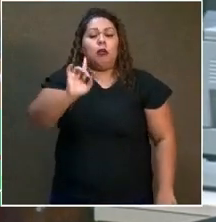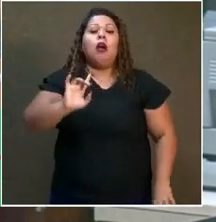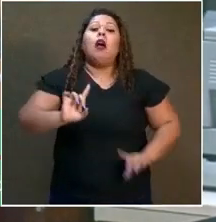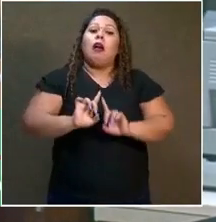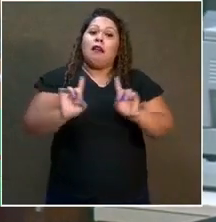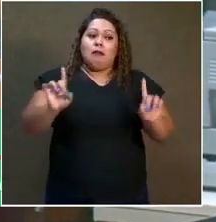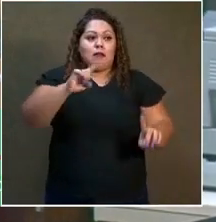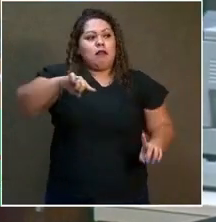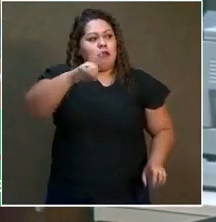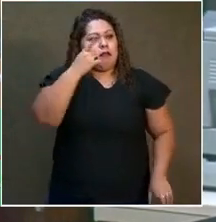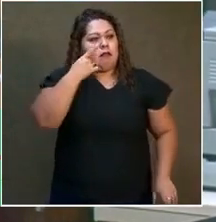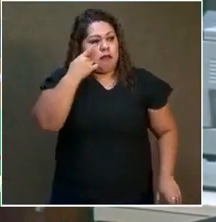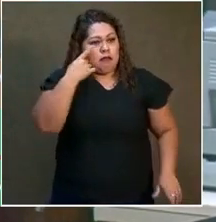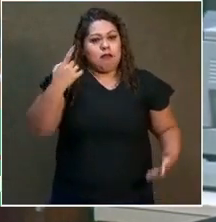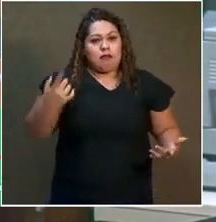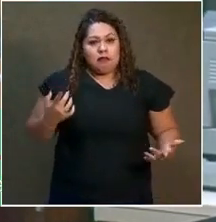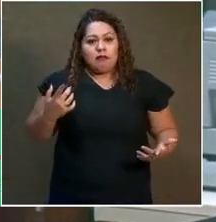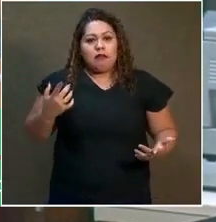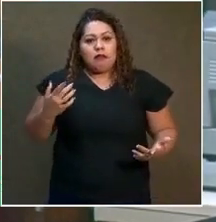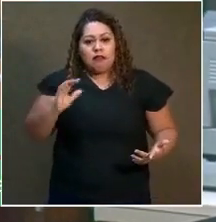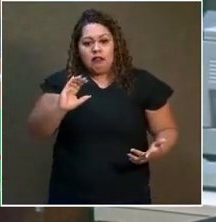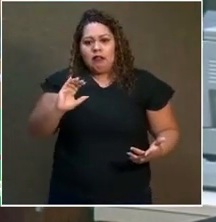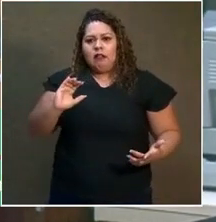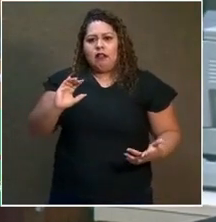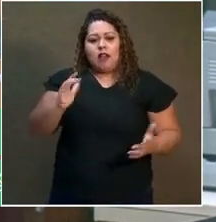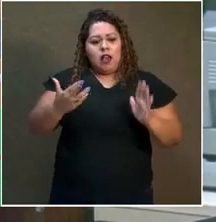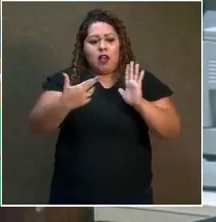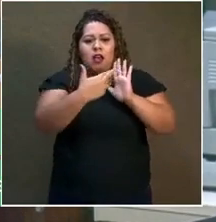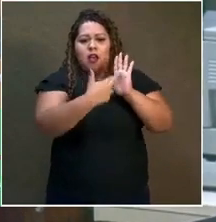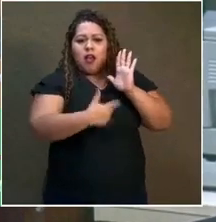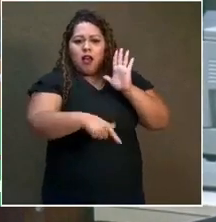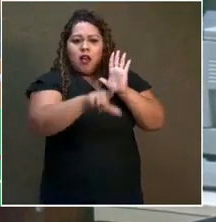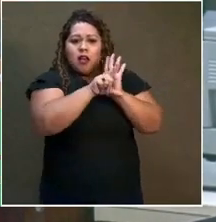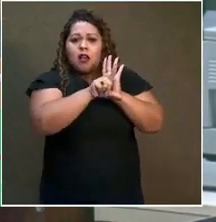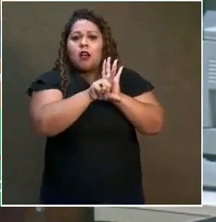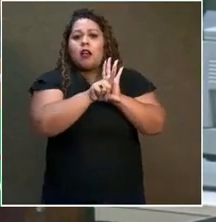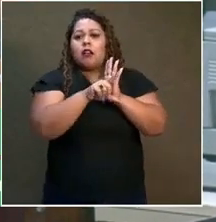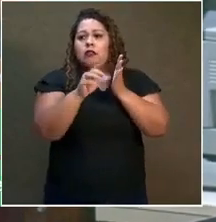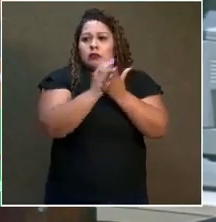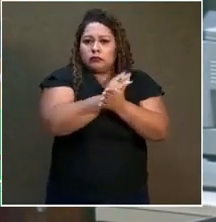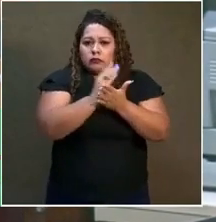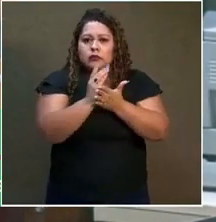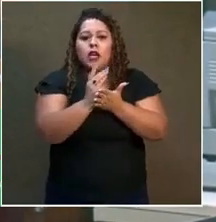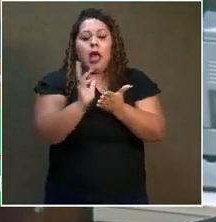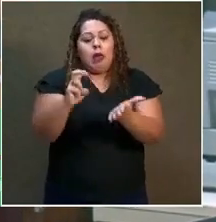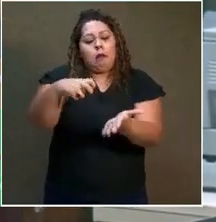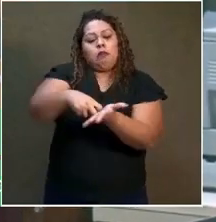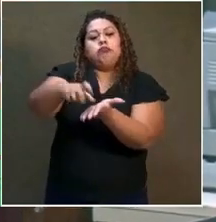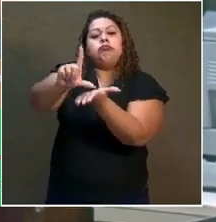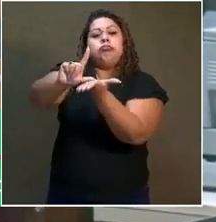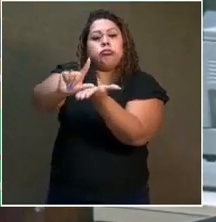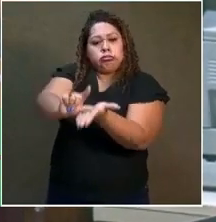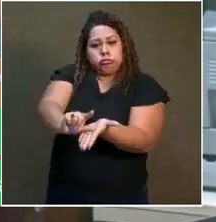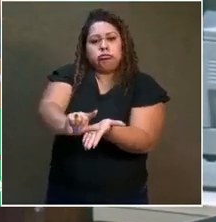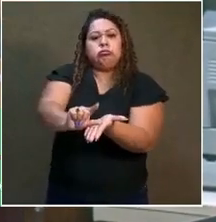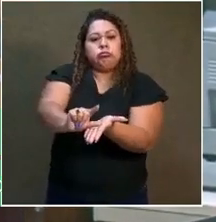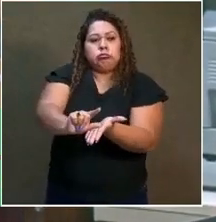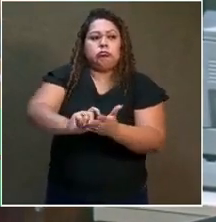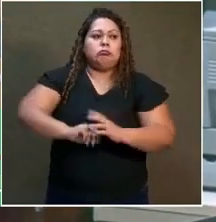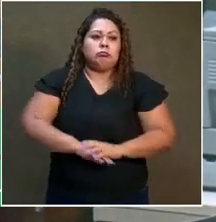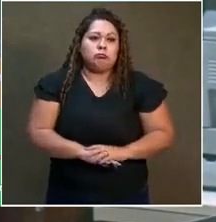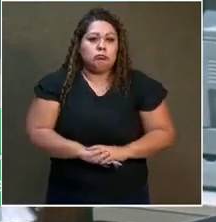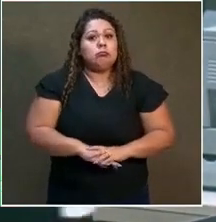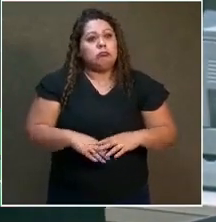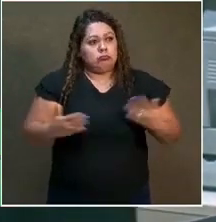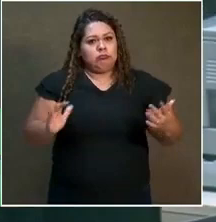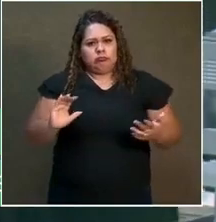Mas vocês estão vendo que o código deixa muito claro que há uma diminuição de pena nessas circunstâncias, excelências. Deixa